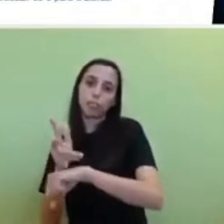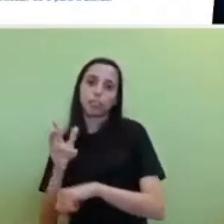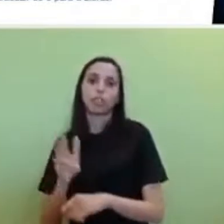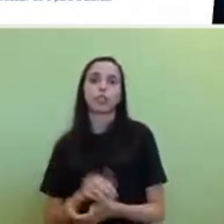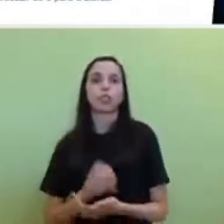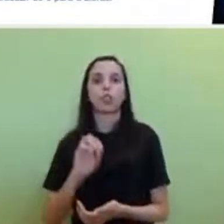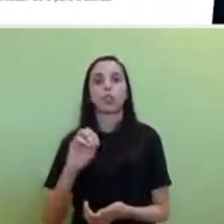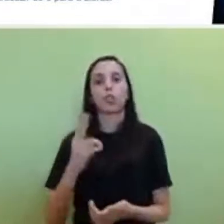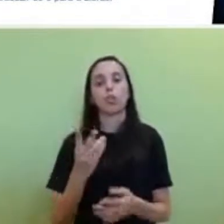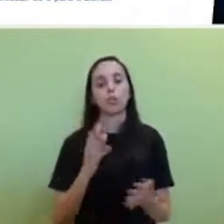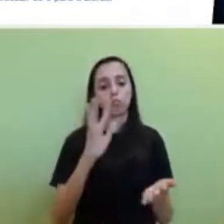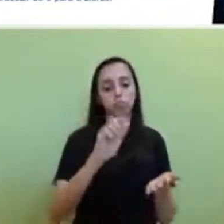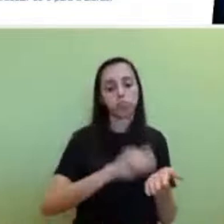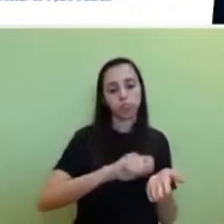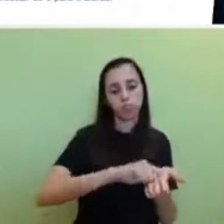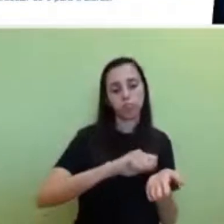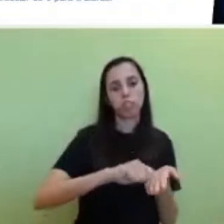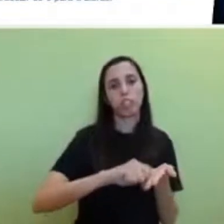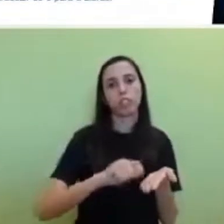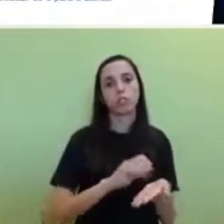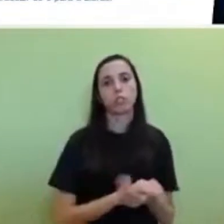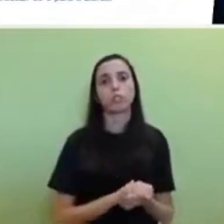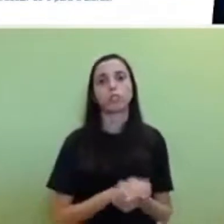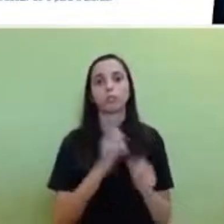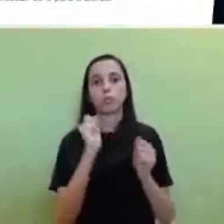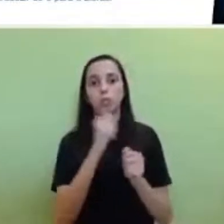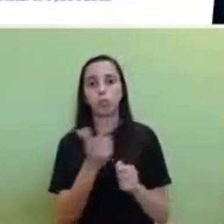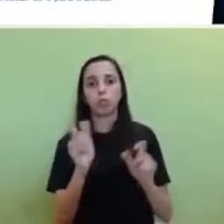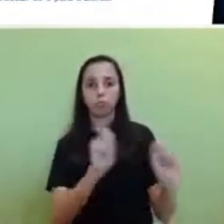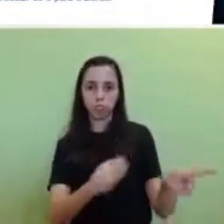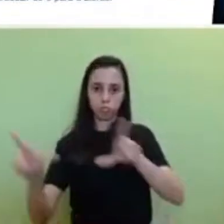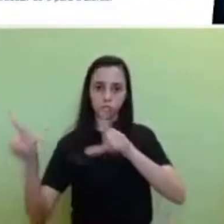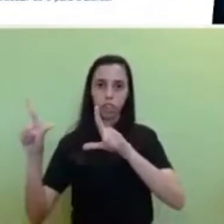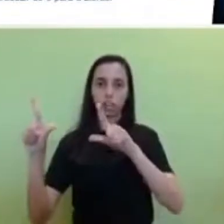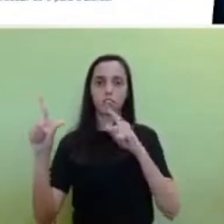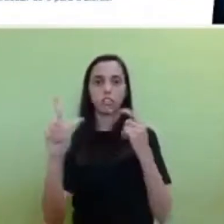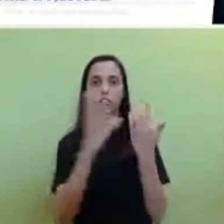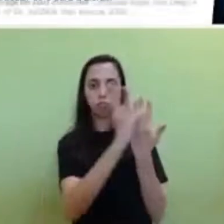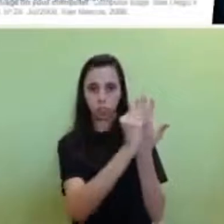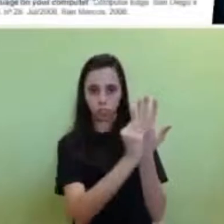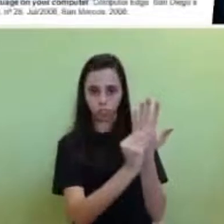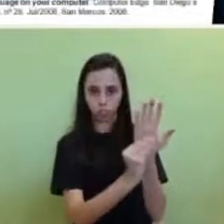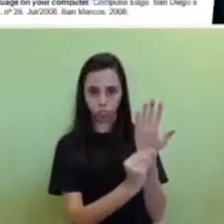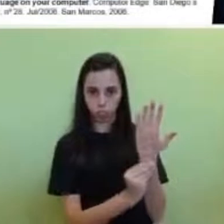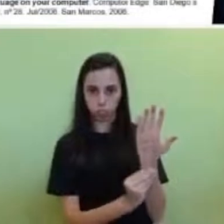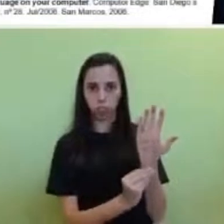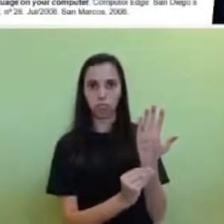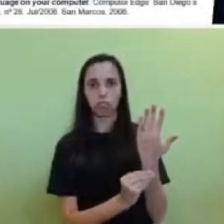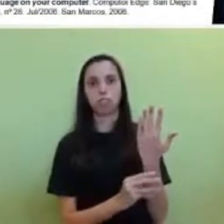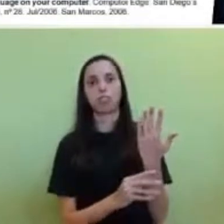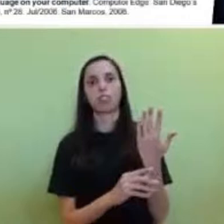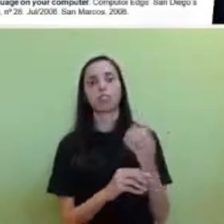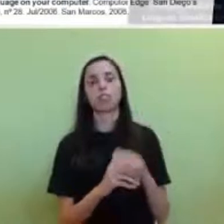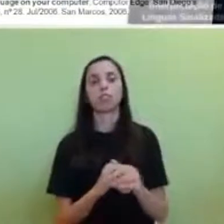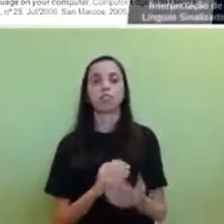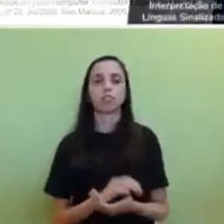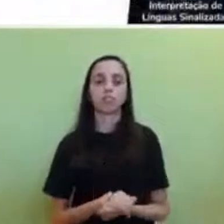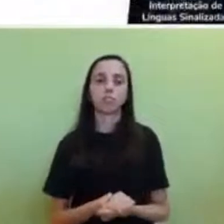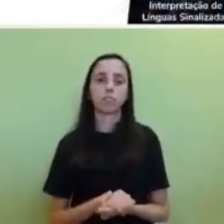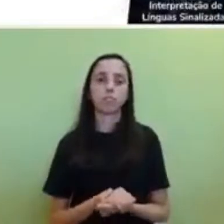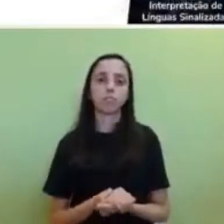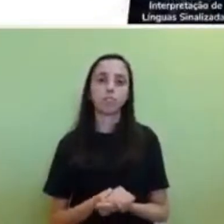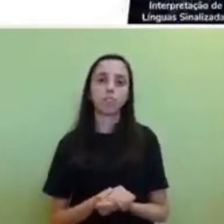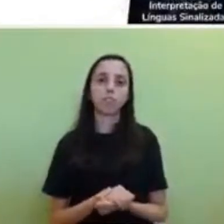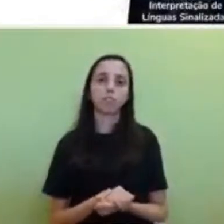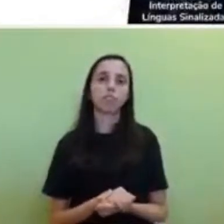meio escrito. O próximo slide são as minhas referências, algumas das que eu utilizei, e